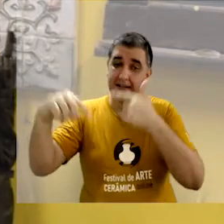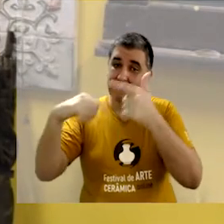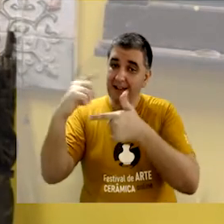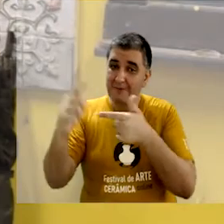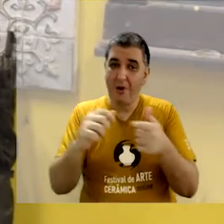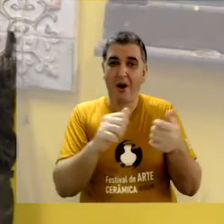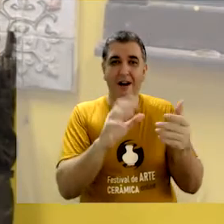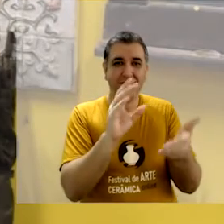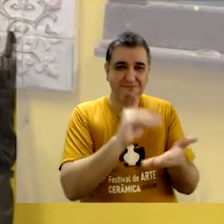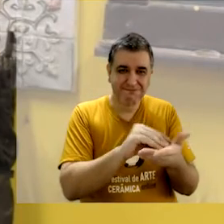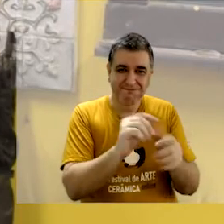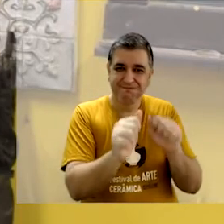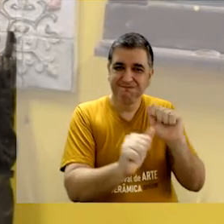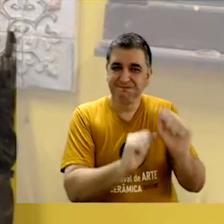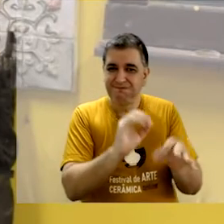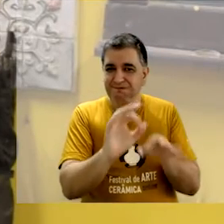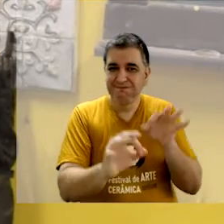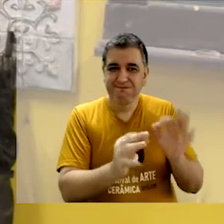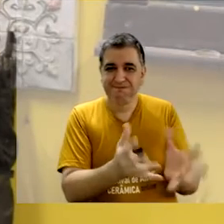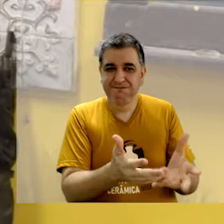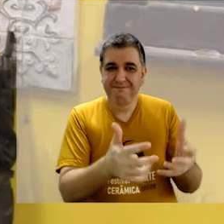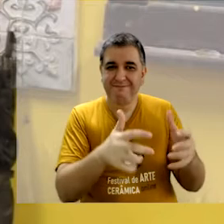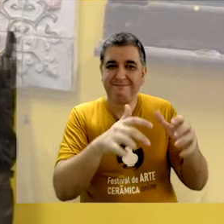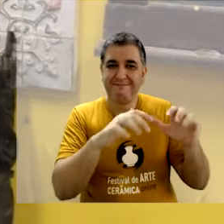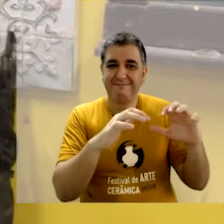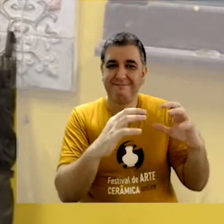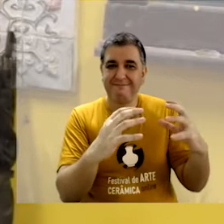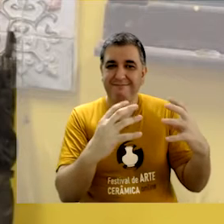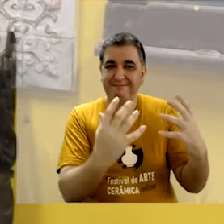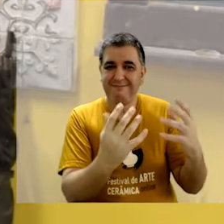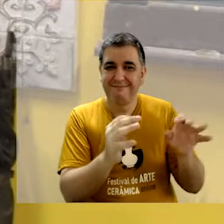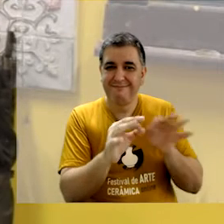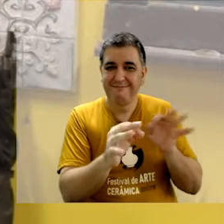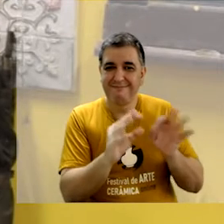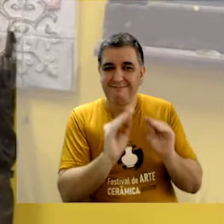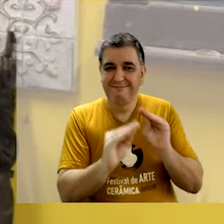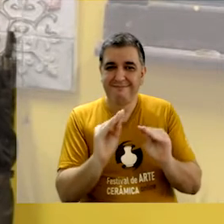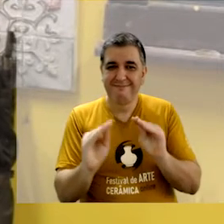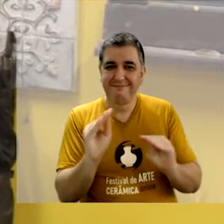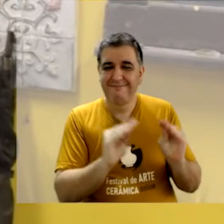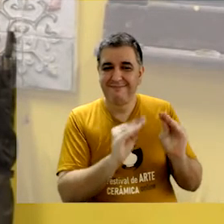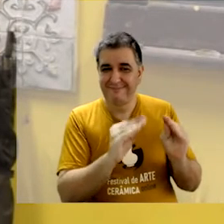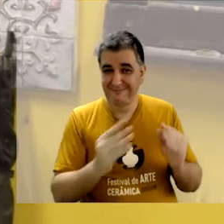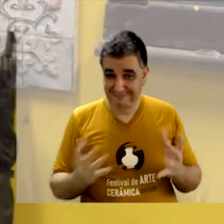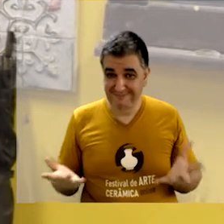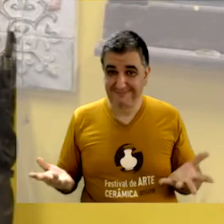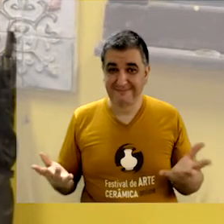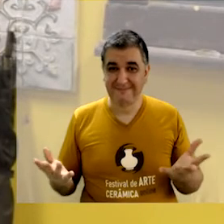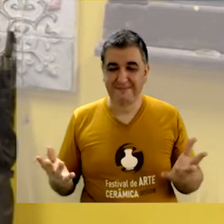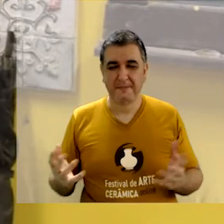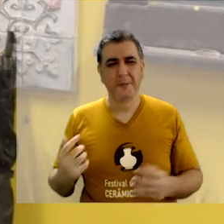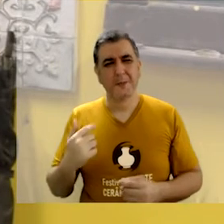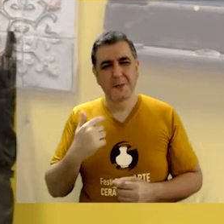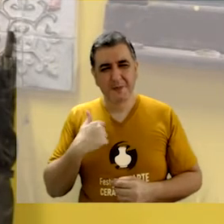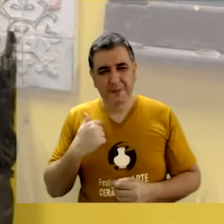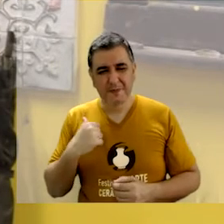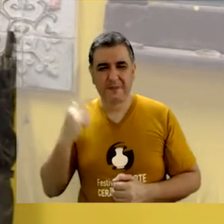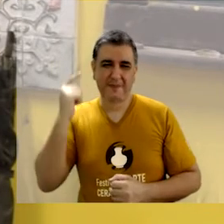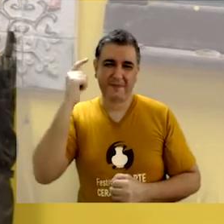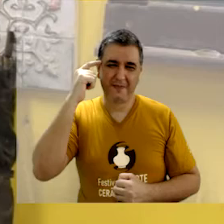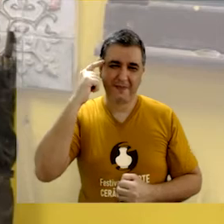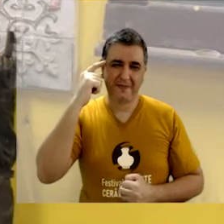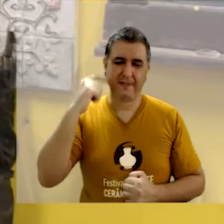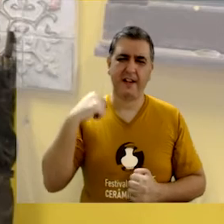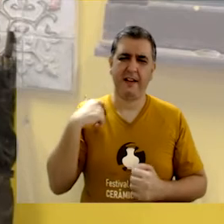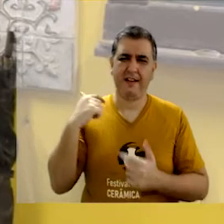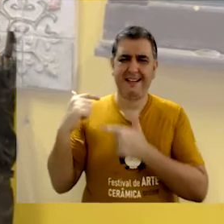me lanço, né? Então quando você tem esse tempo e você sabe que você não vai ter prejuízo de manhã para vir trabalhar, eu